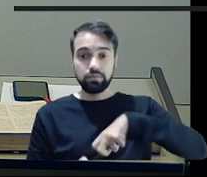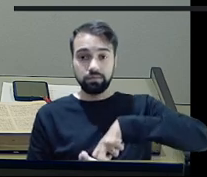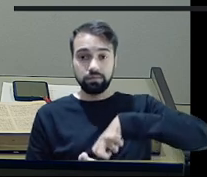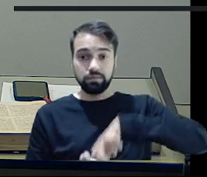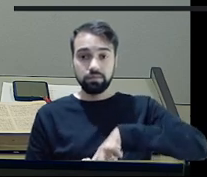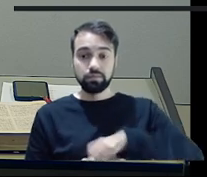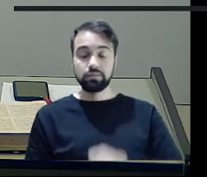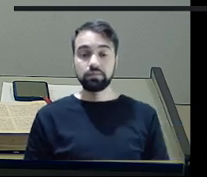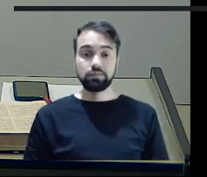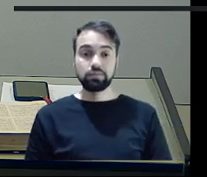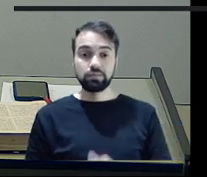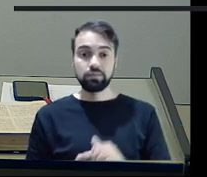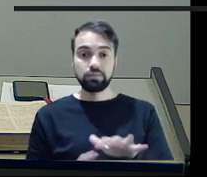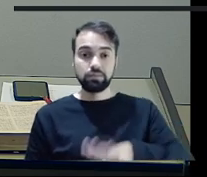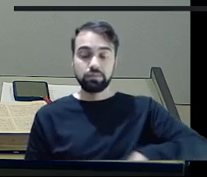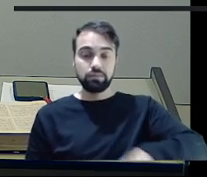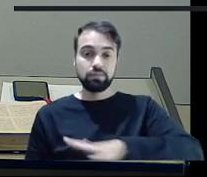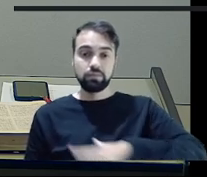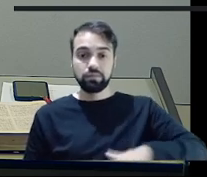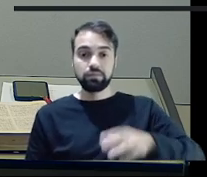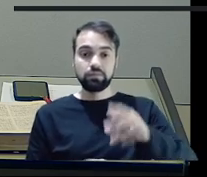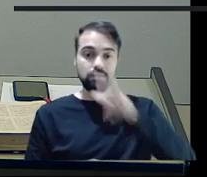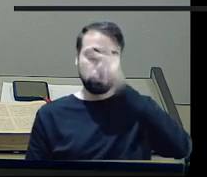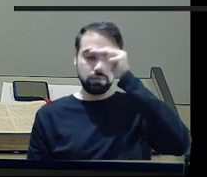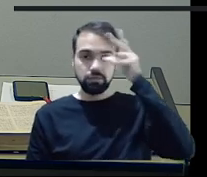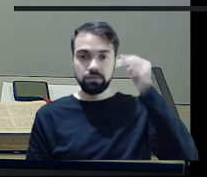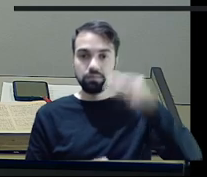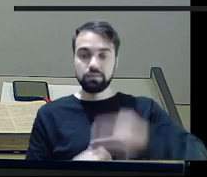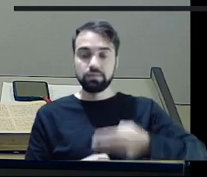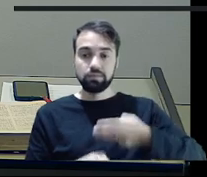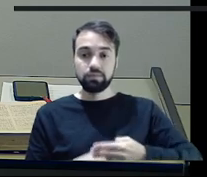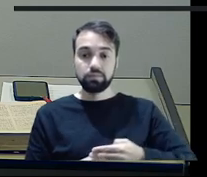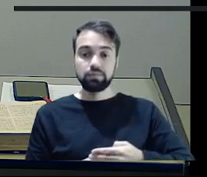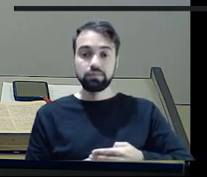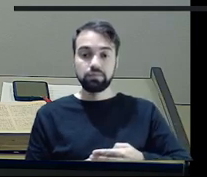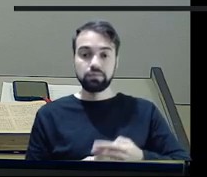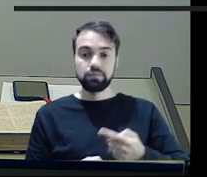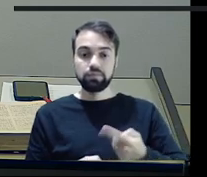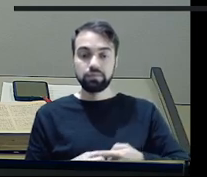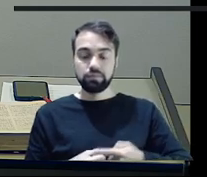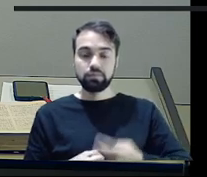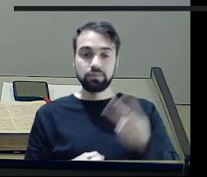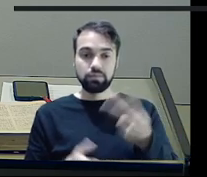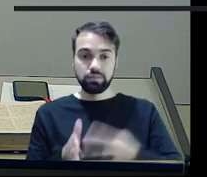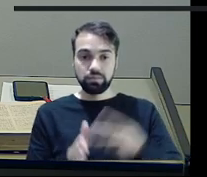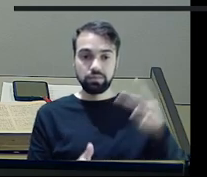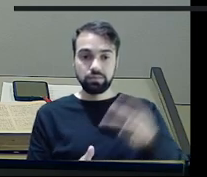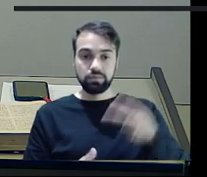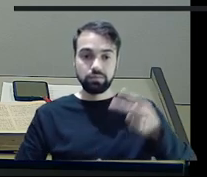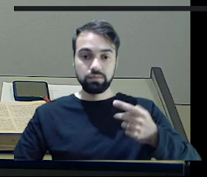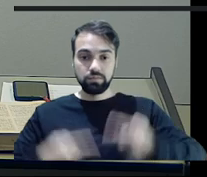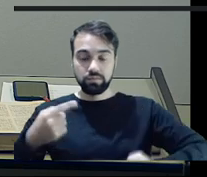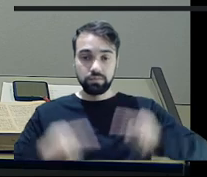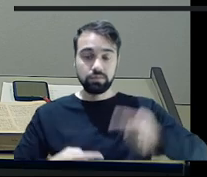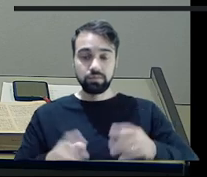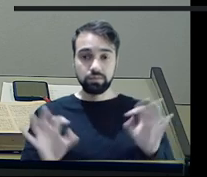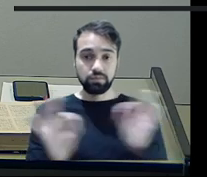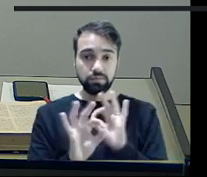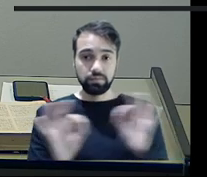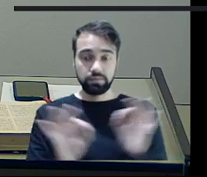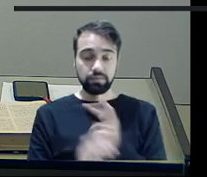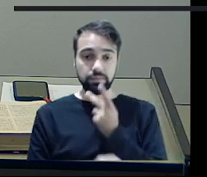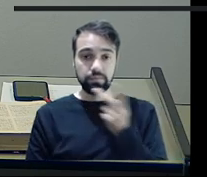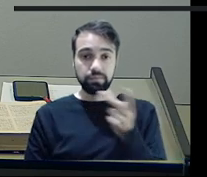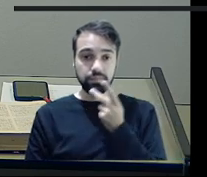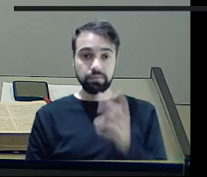da Prefeitura Municipal de Guareí e da outra providência. Está em segunda discussão. Ninguém mais querendo fazer o uso